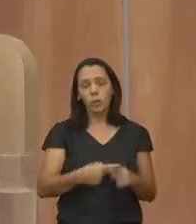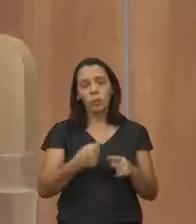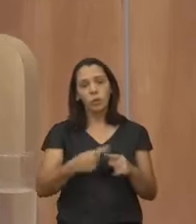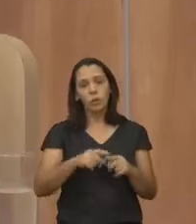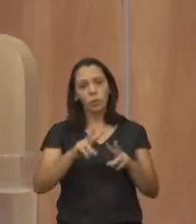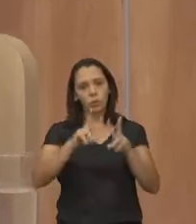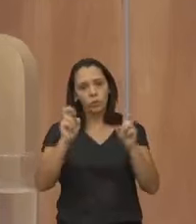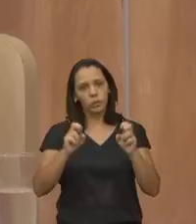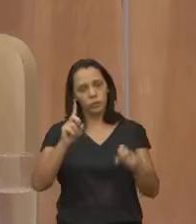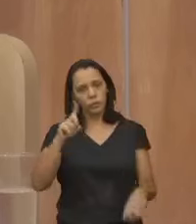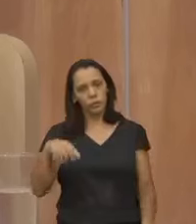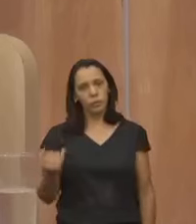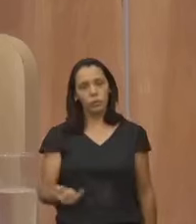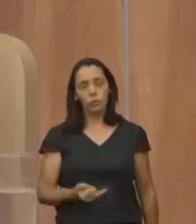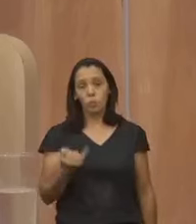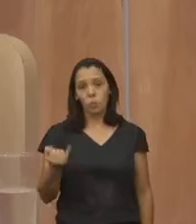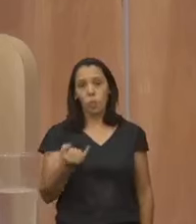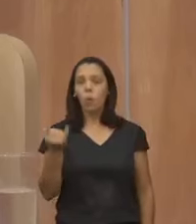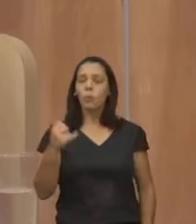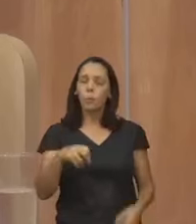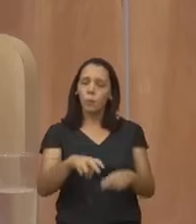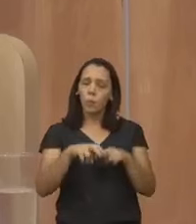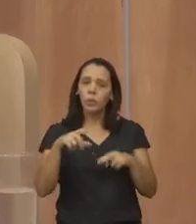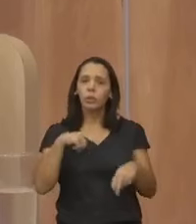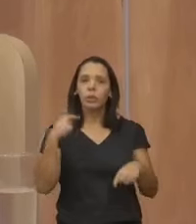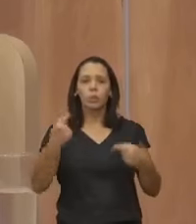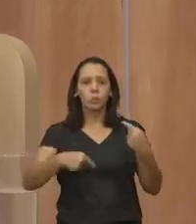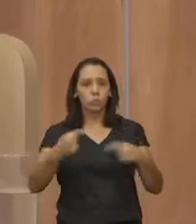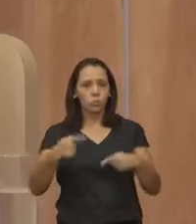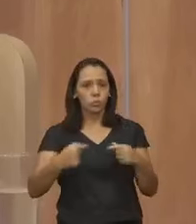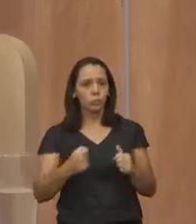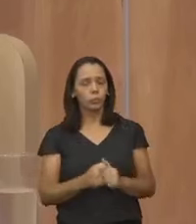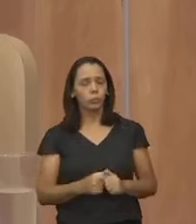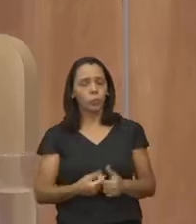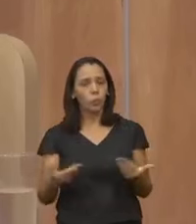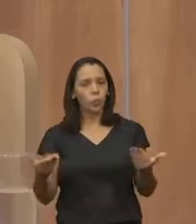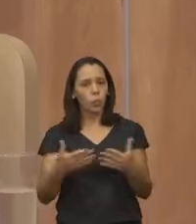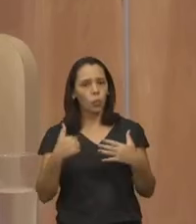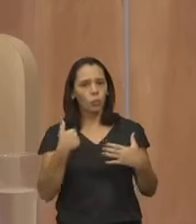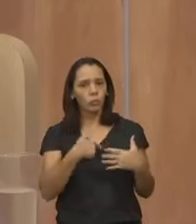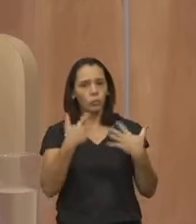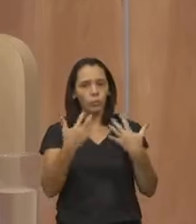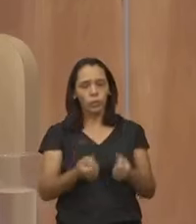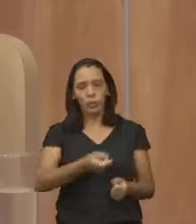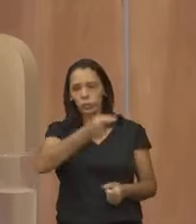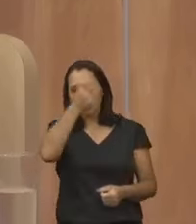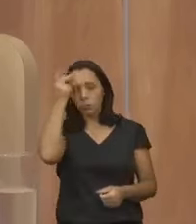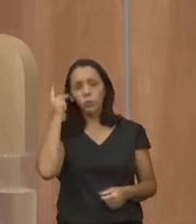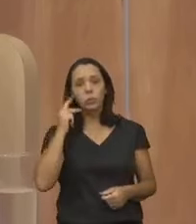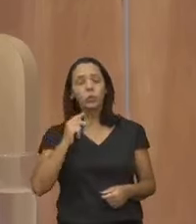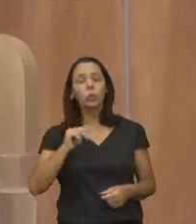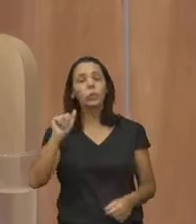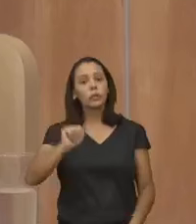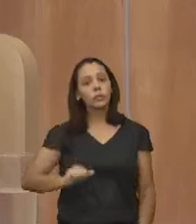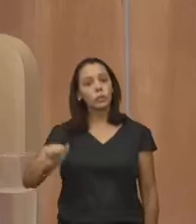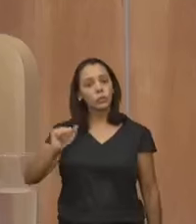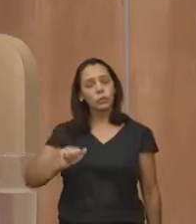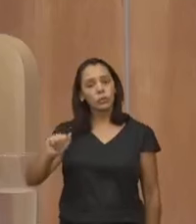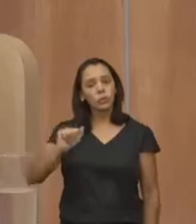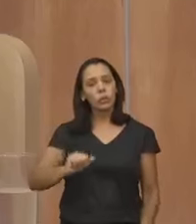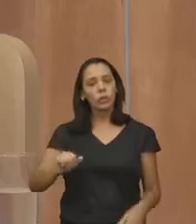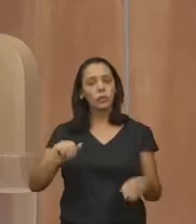importância. E é por isso que hoje nós estamos recebendo aqui os moradores da Associação